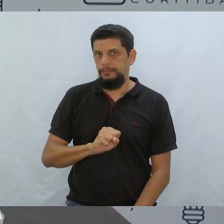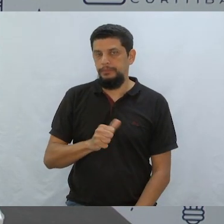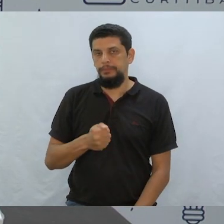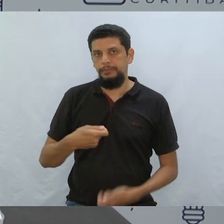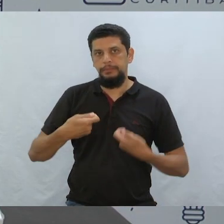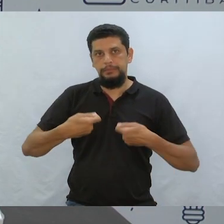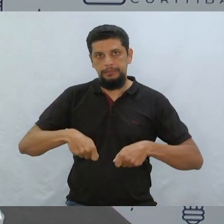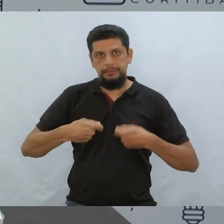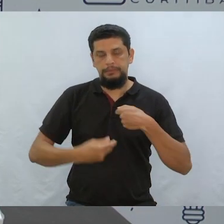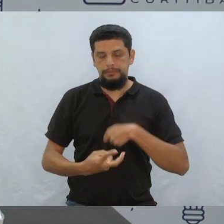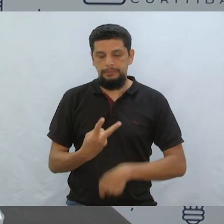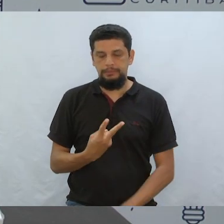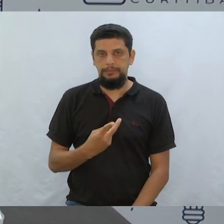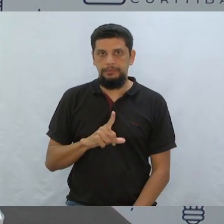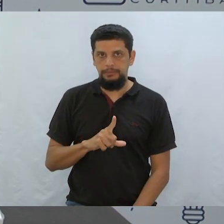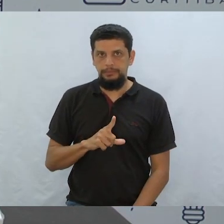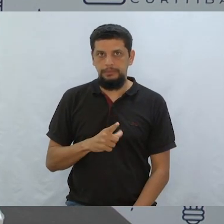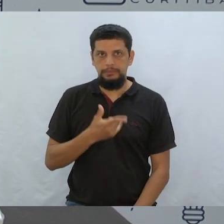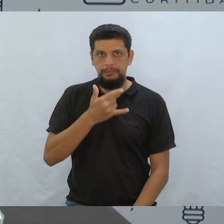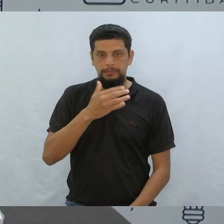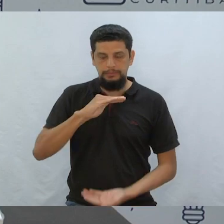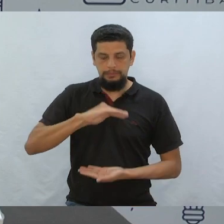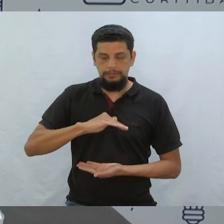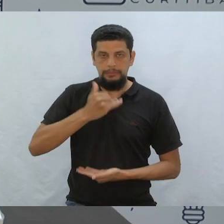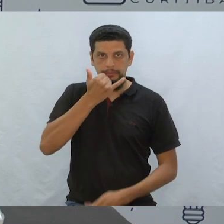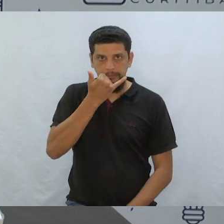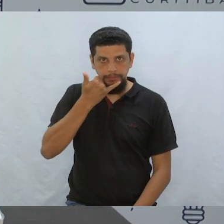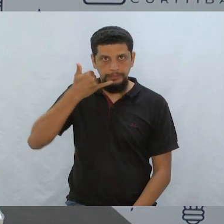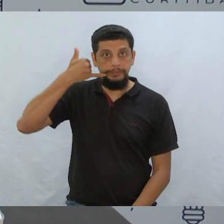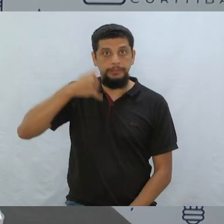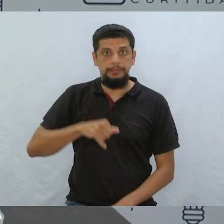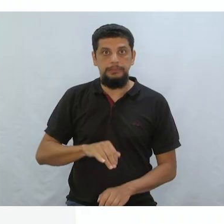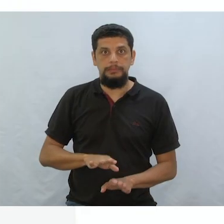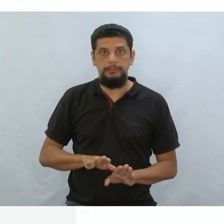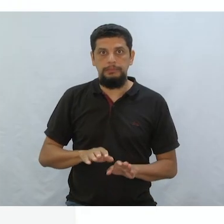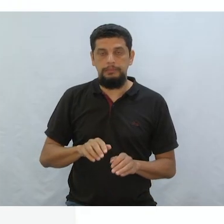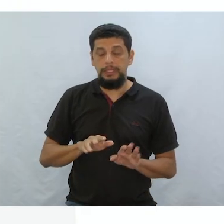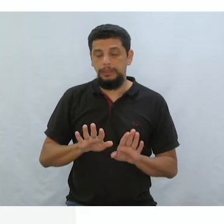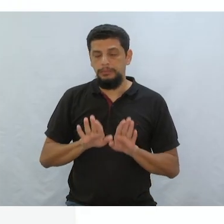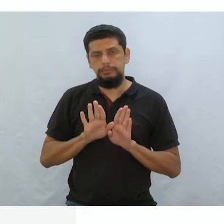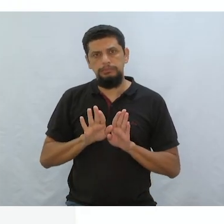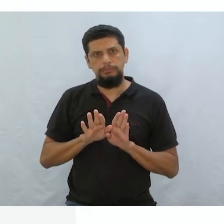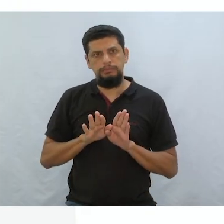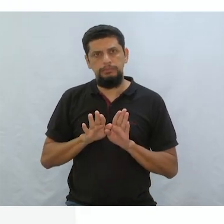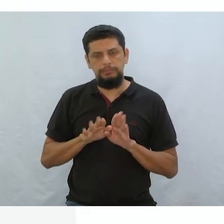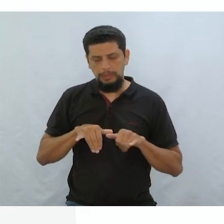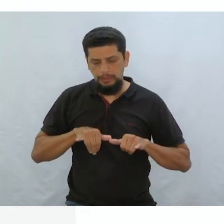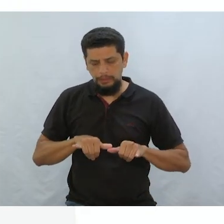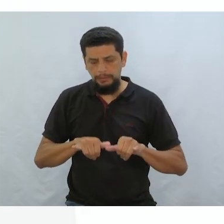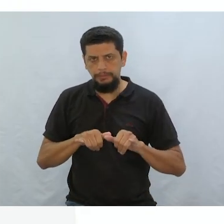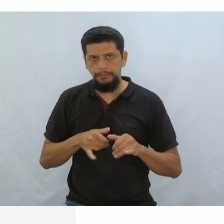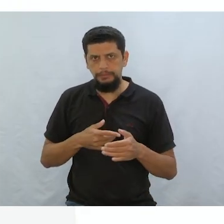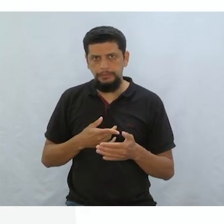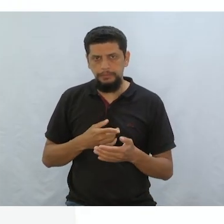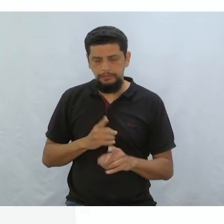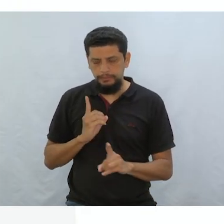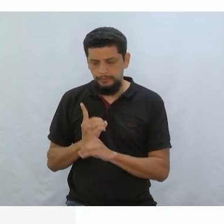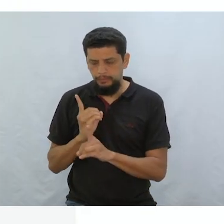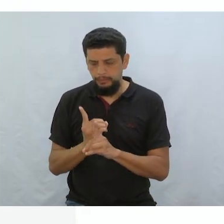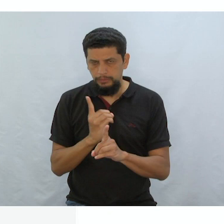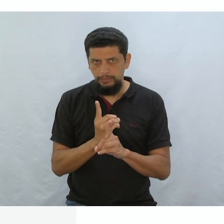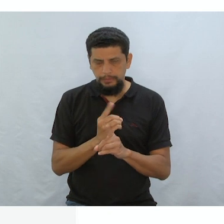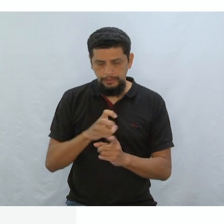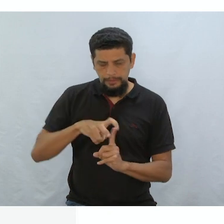Isa precisa de 2 litros de suco. Mas no mercado encontrou somente